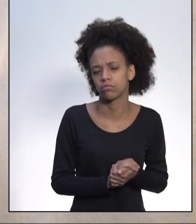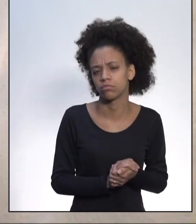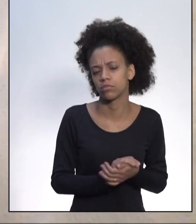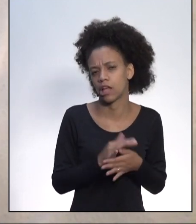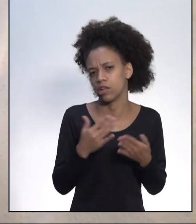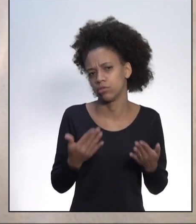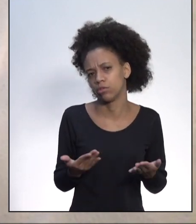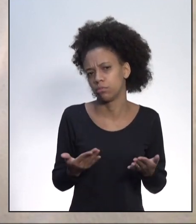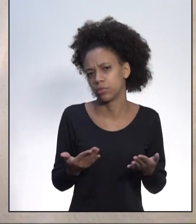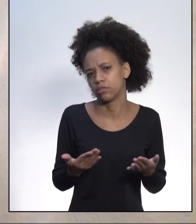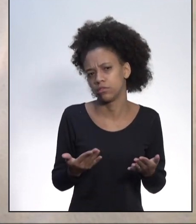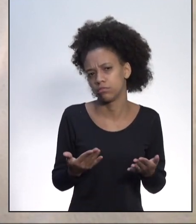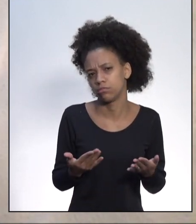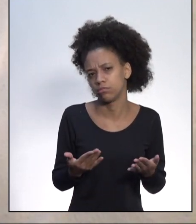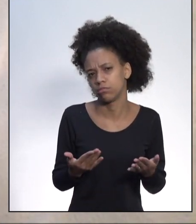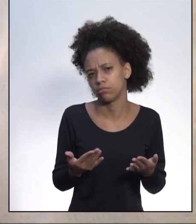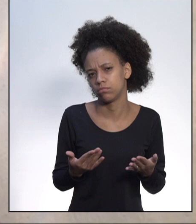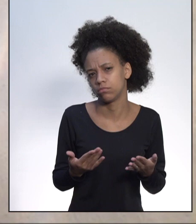sobre